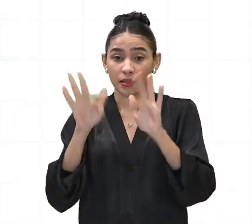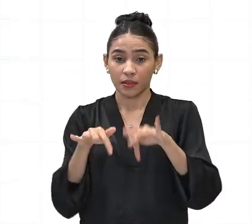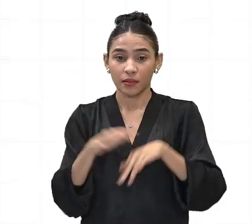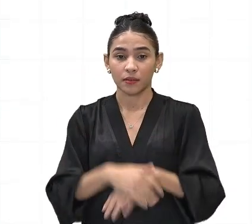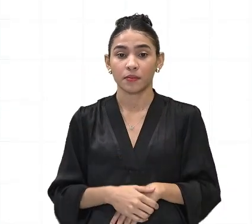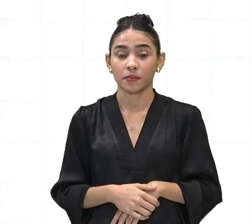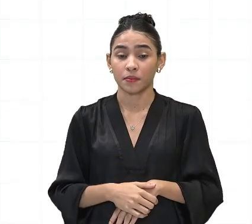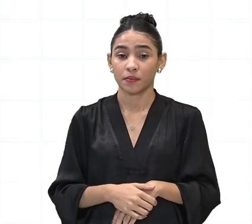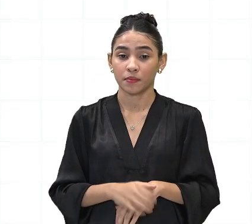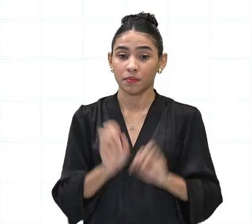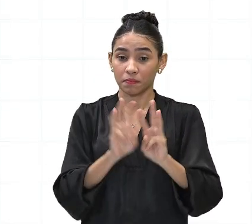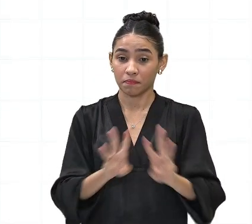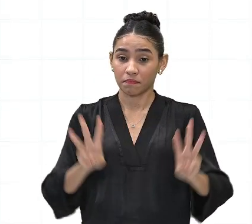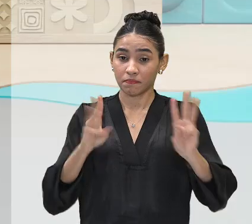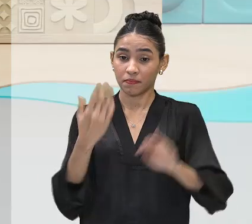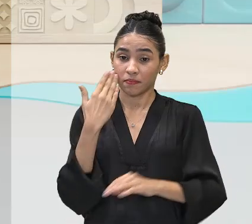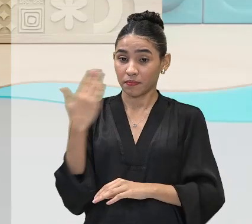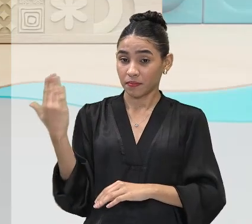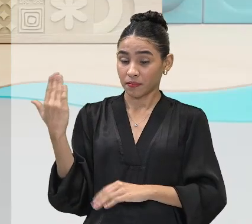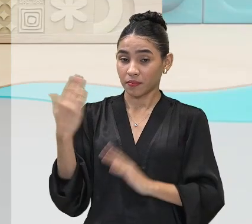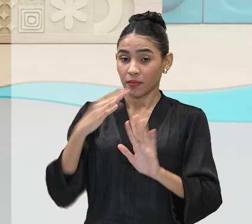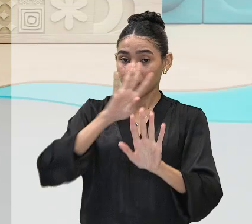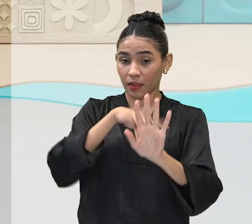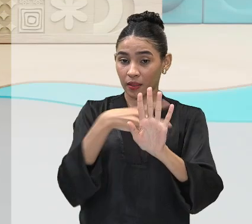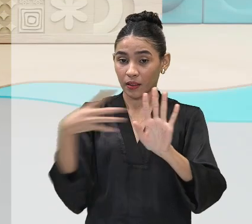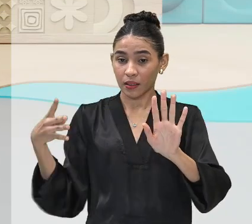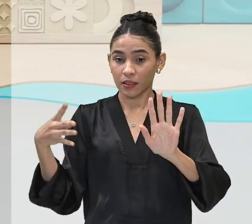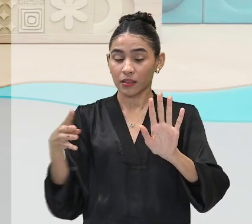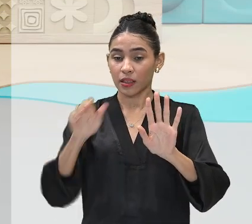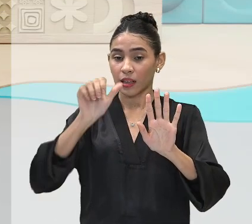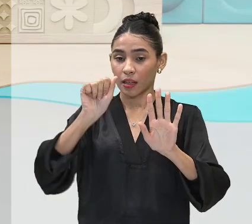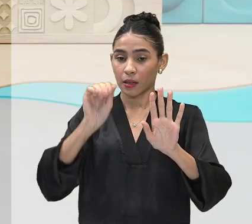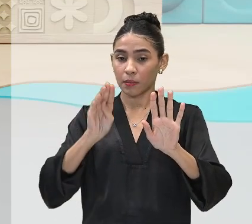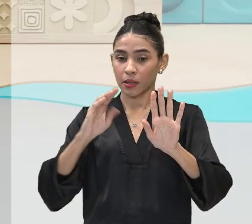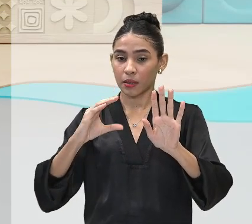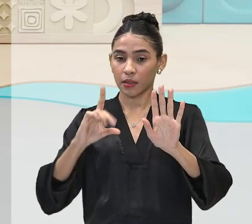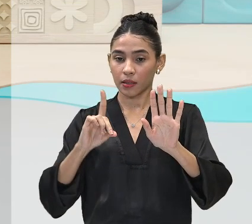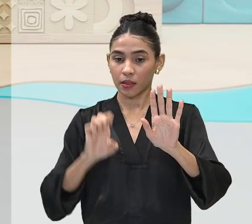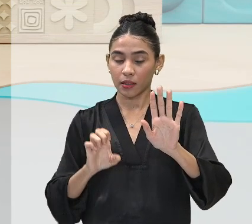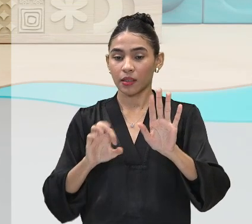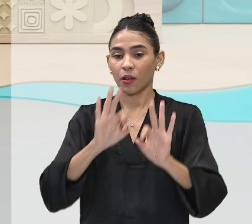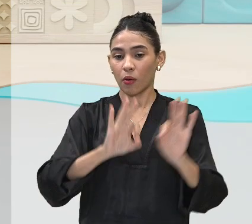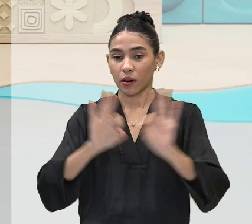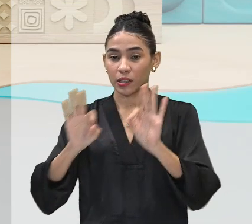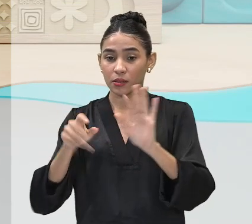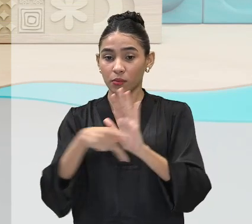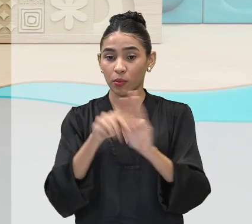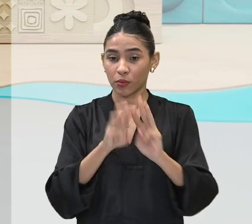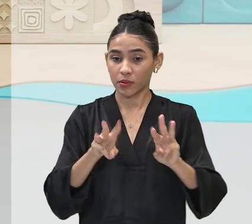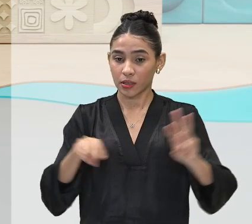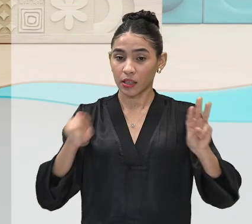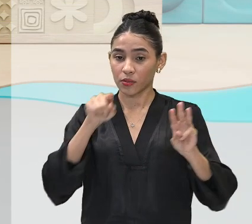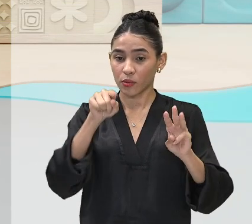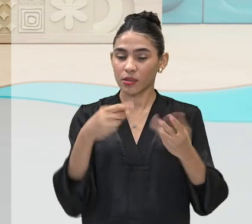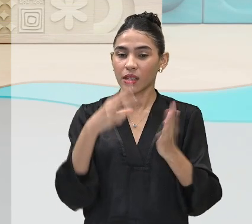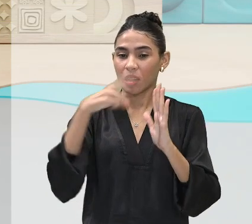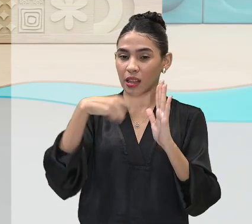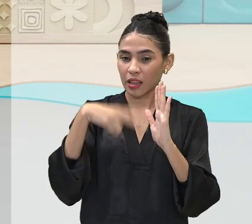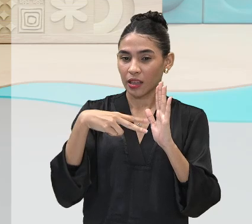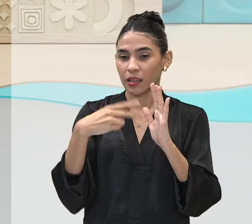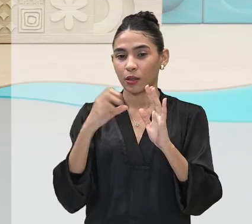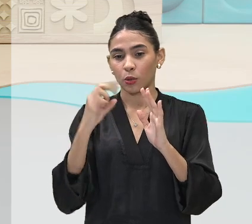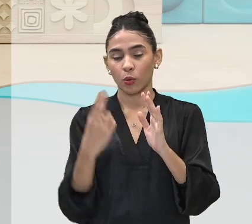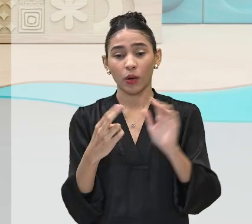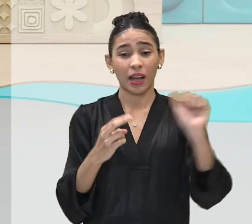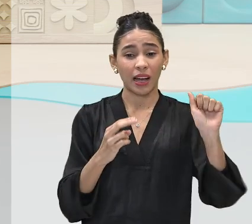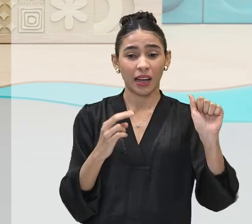uma olhadinha na lista alfabética que eles preparam para a gente nesse site, que é para justamente trazer de A